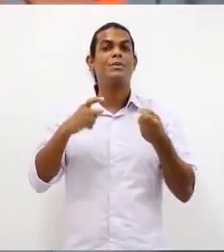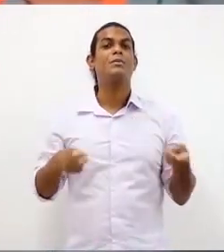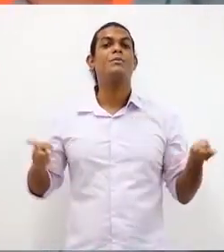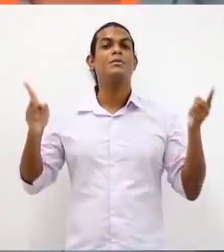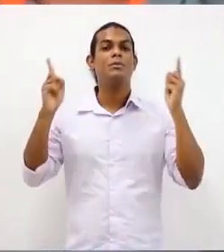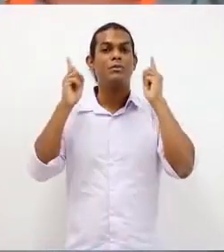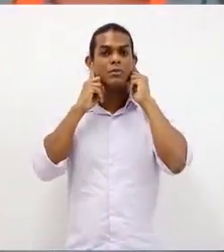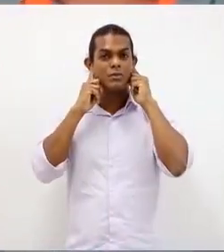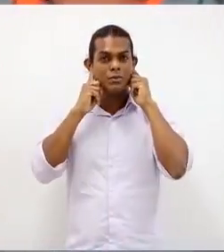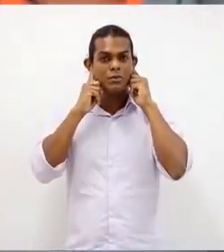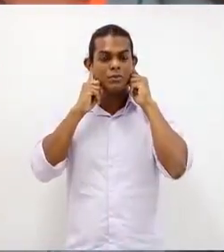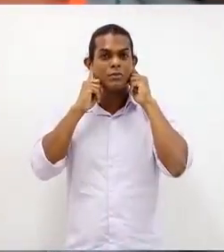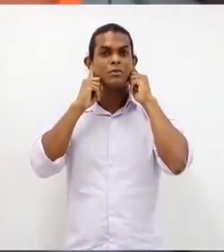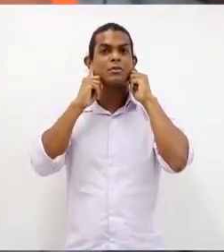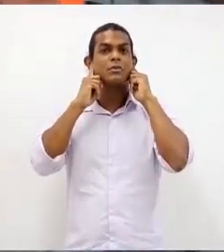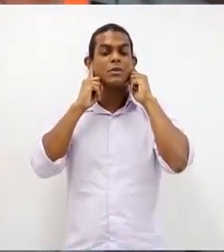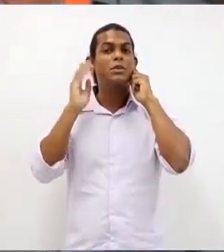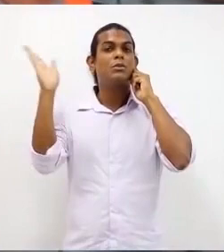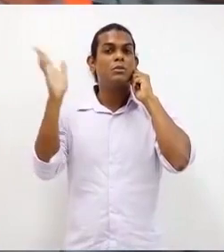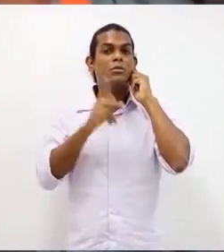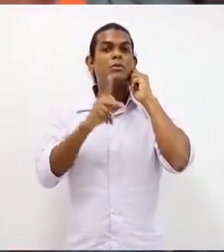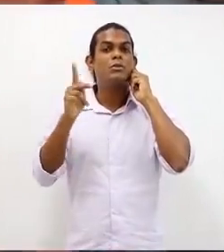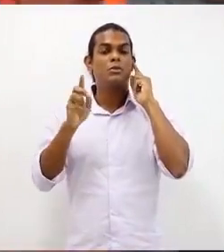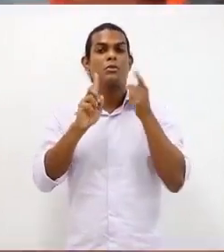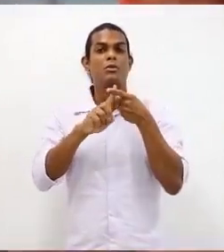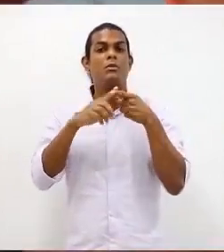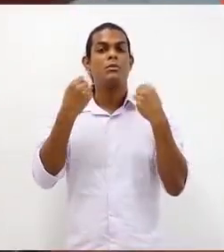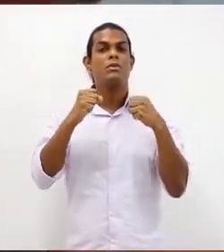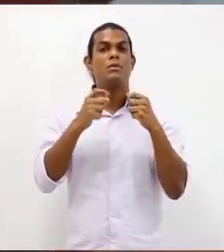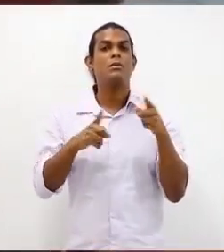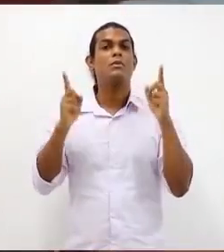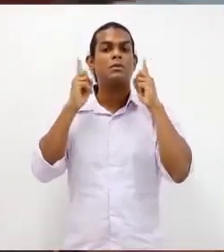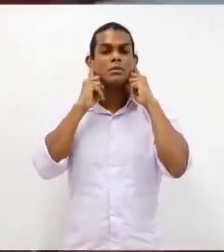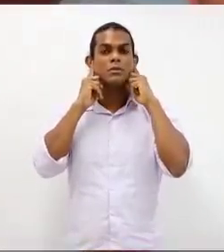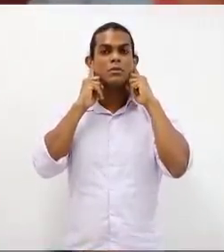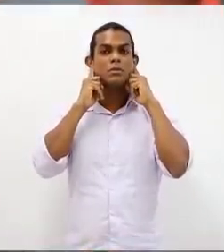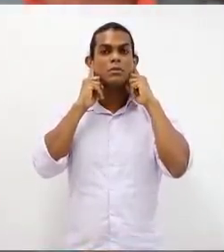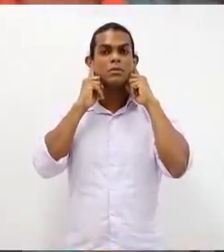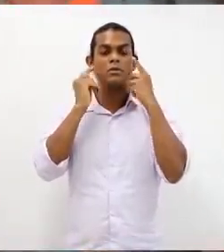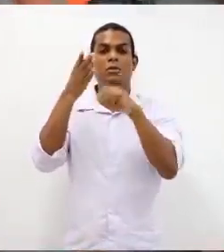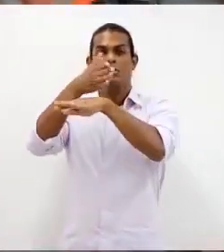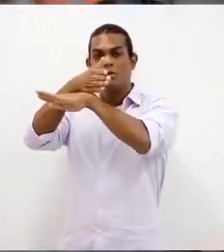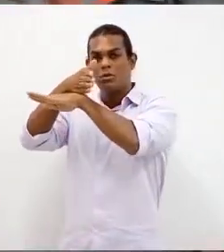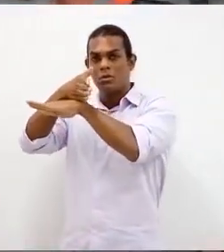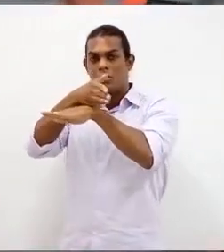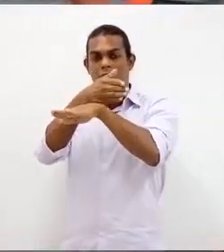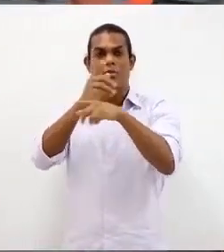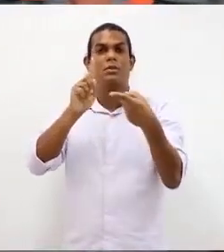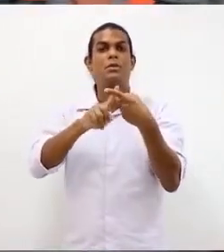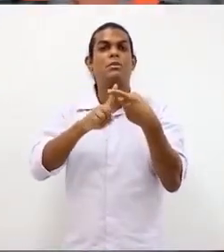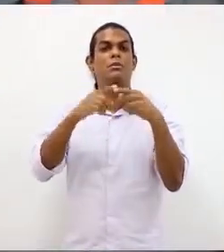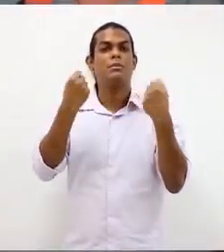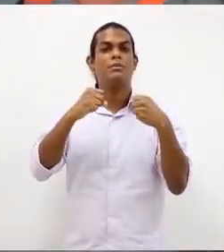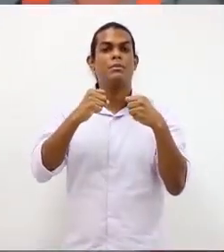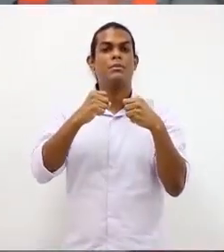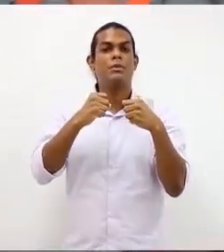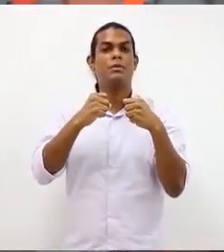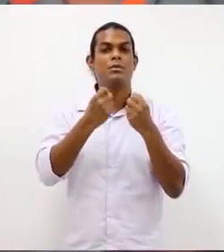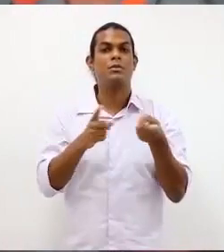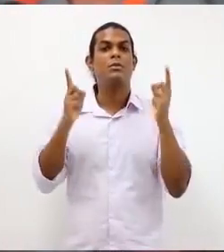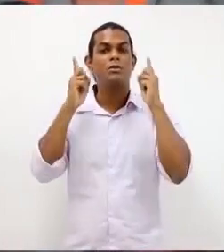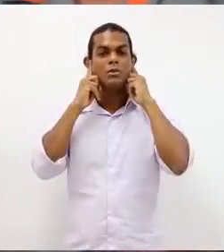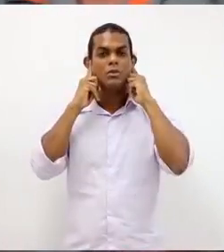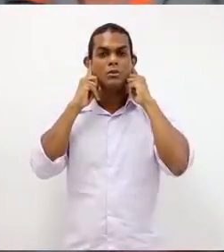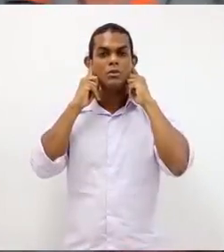o protetor, certo? E o nosso cinegrafista também vai usar um protetor. Aqui o protetor. Tem a forma que ser